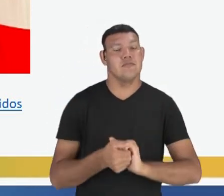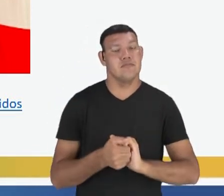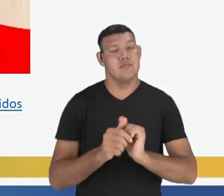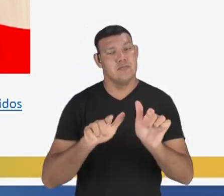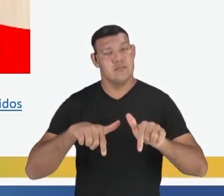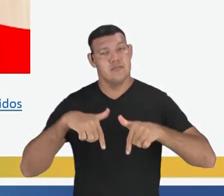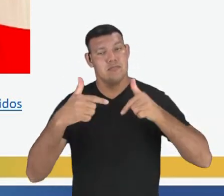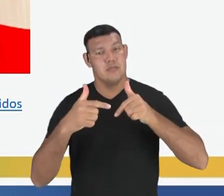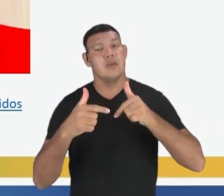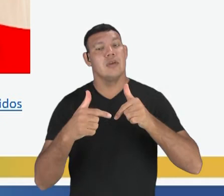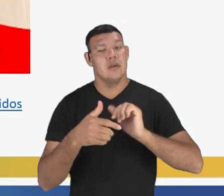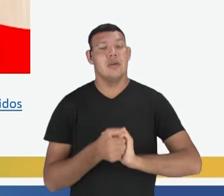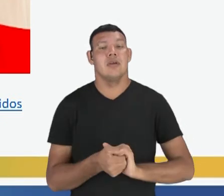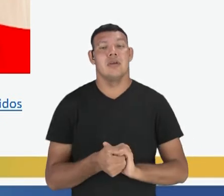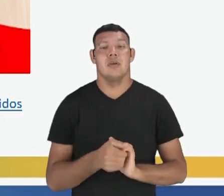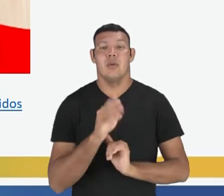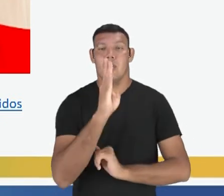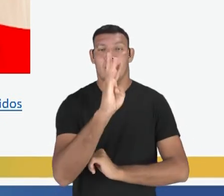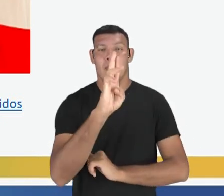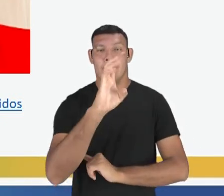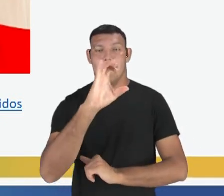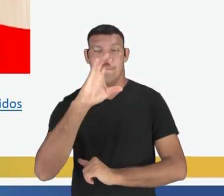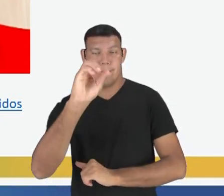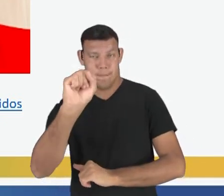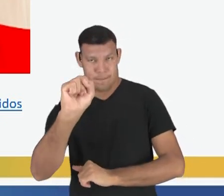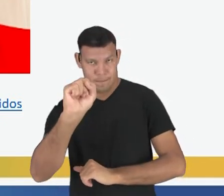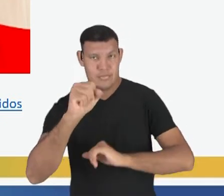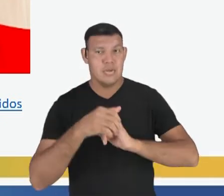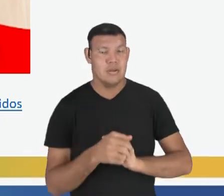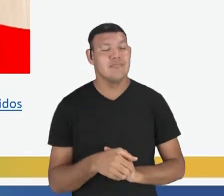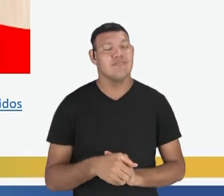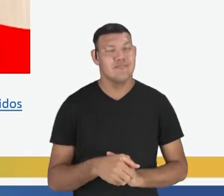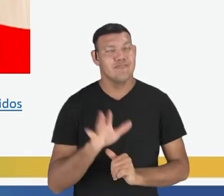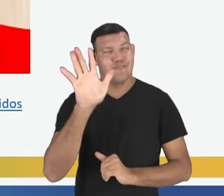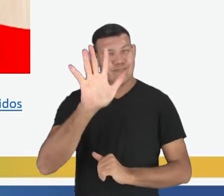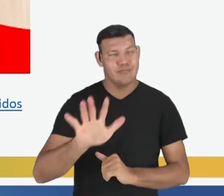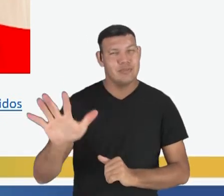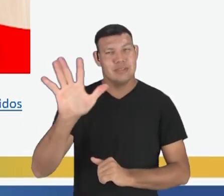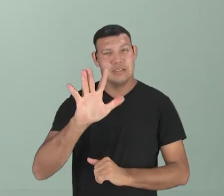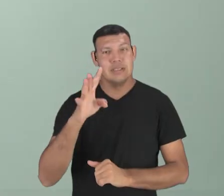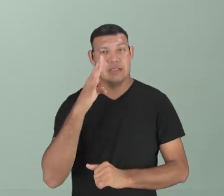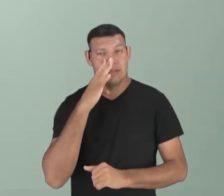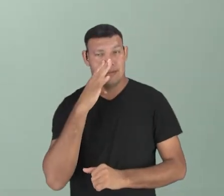levou a uma guerra comercial. Então, de alguma maneira, quem está assistindo